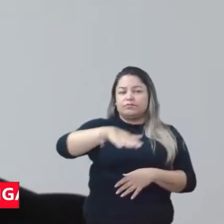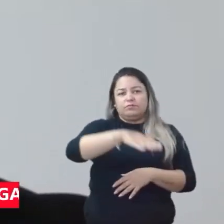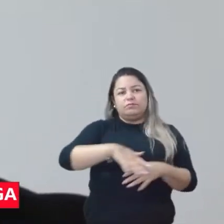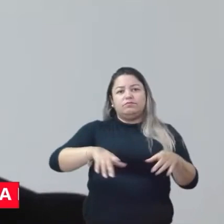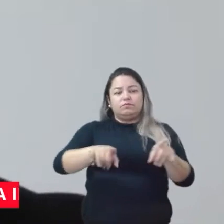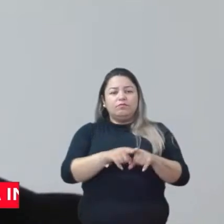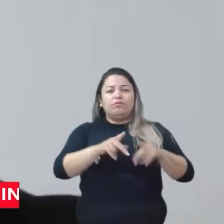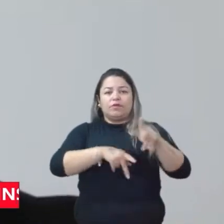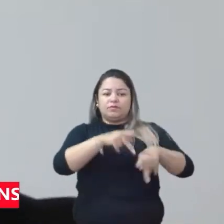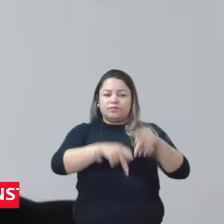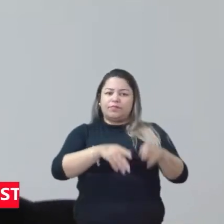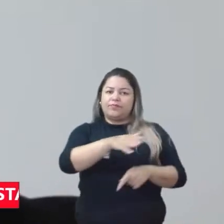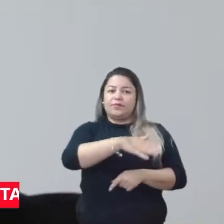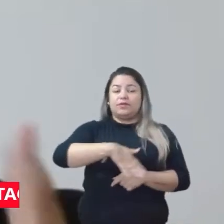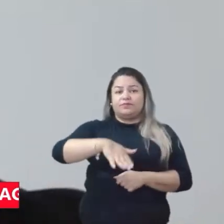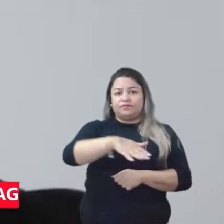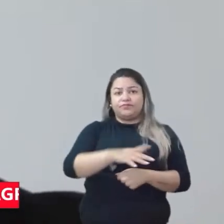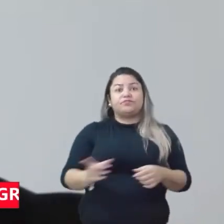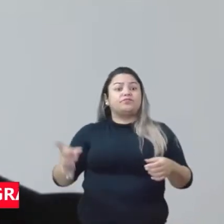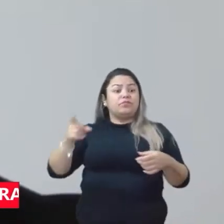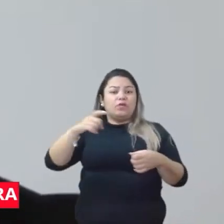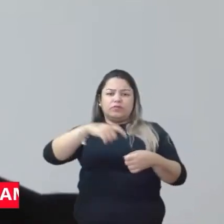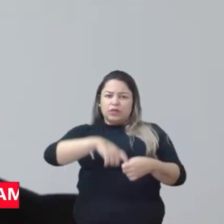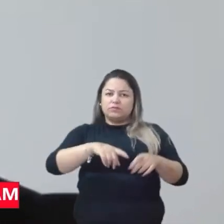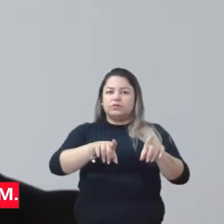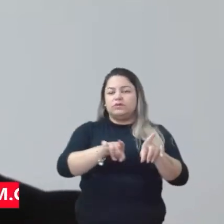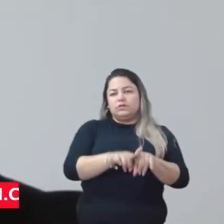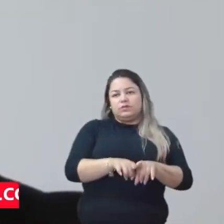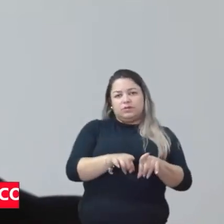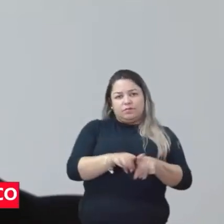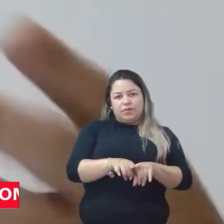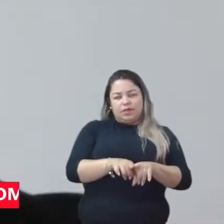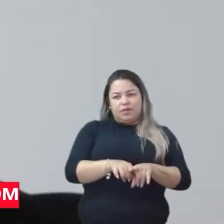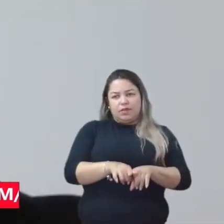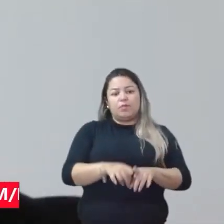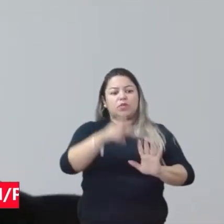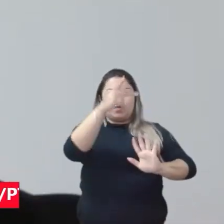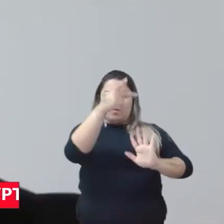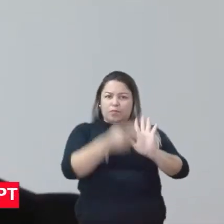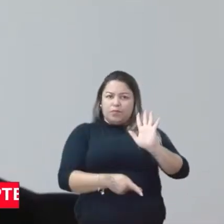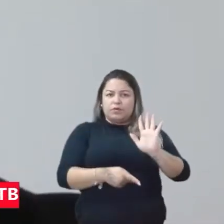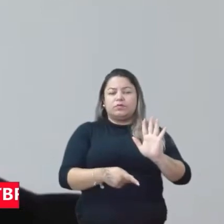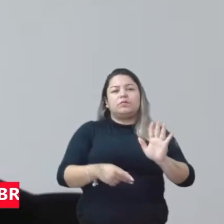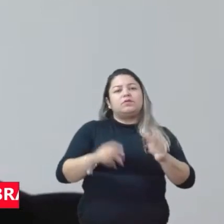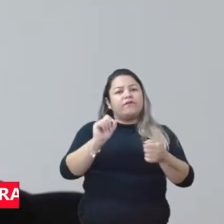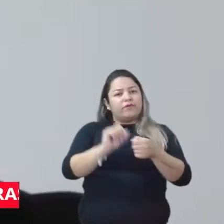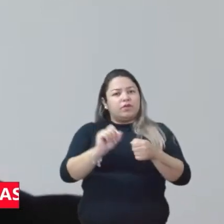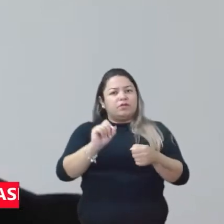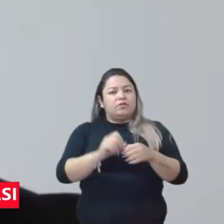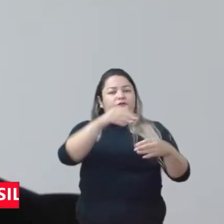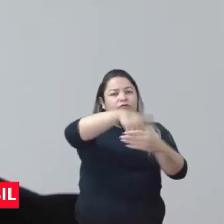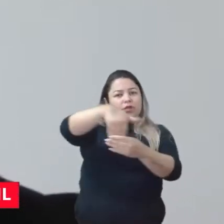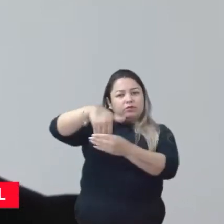interesses da nossa população. Então, é voltado em cima disso que o Executivo mandará projetos para ser executados e votados